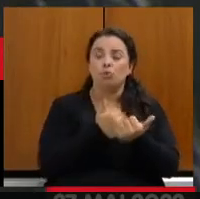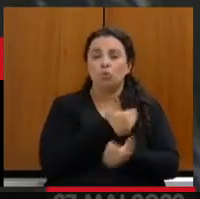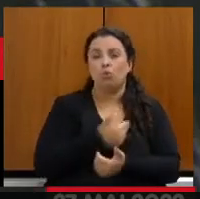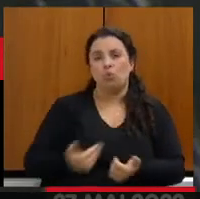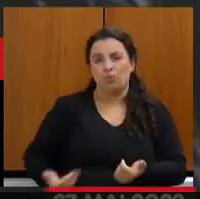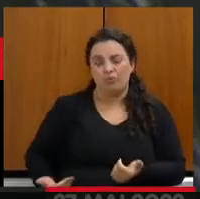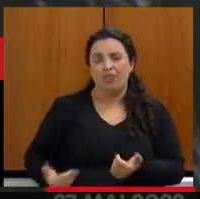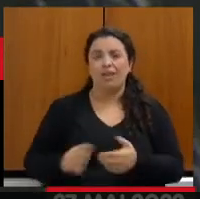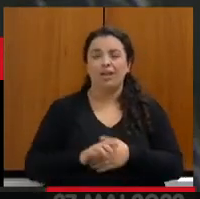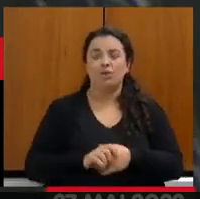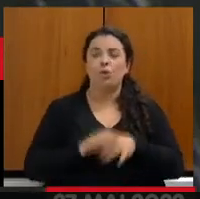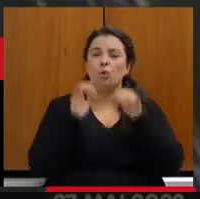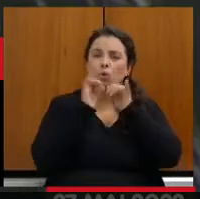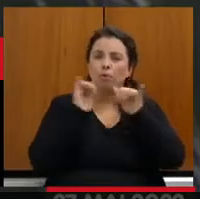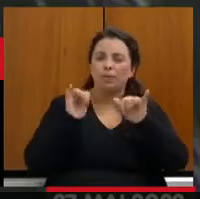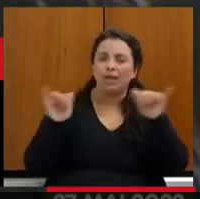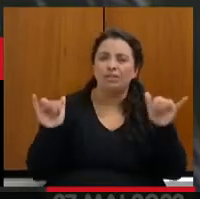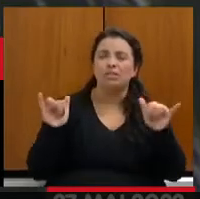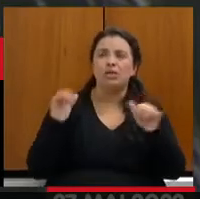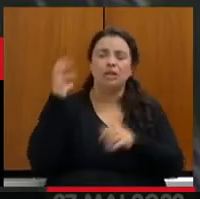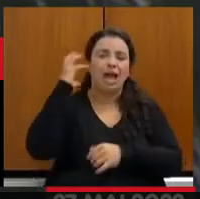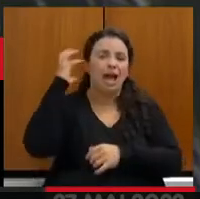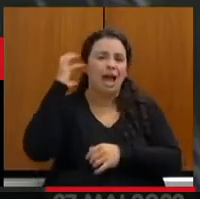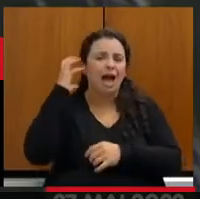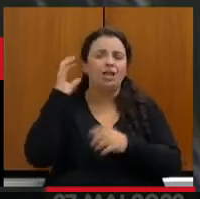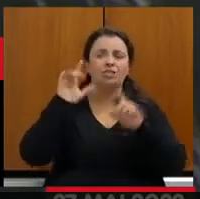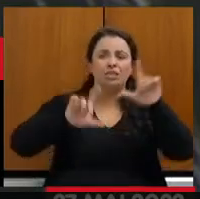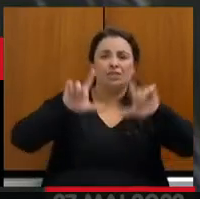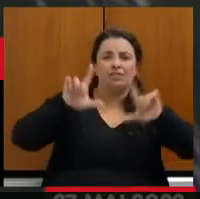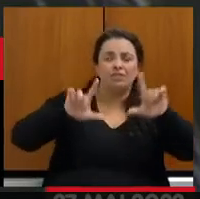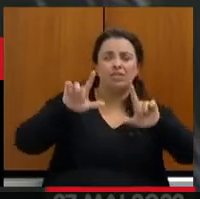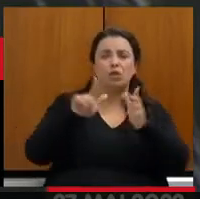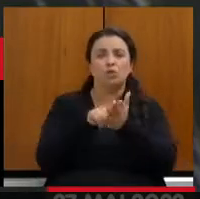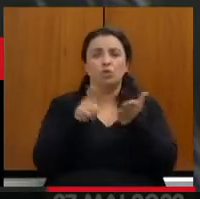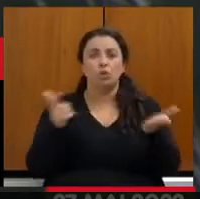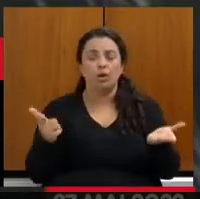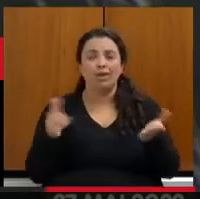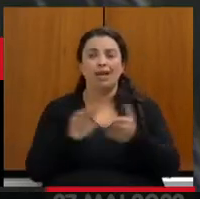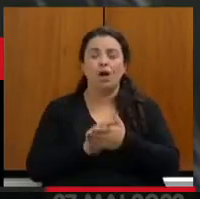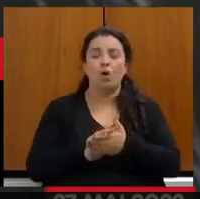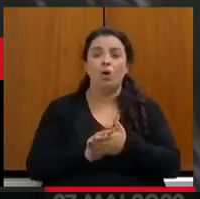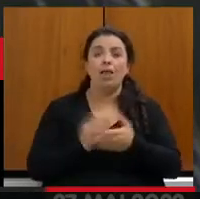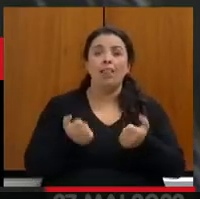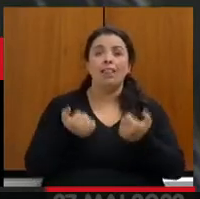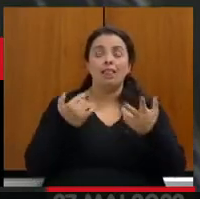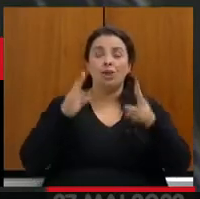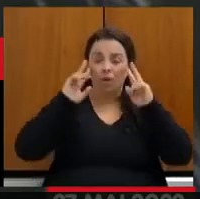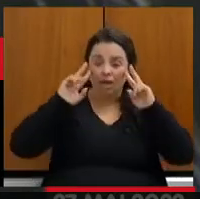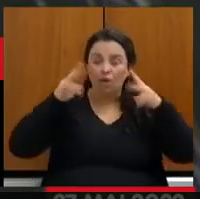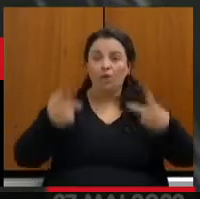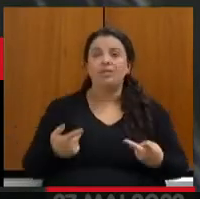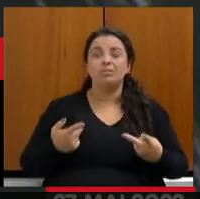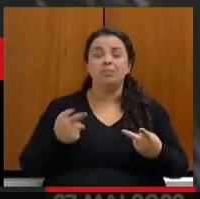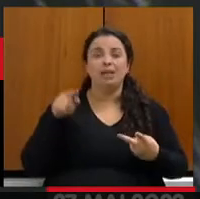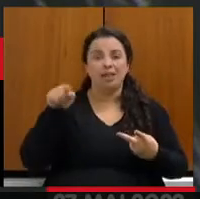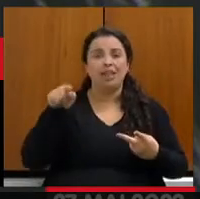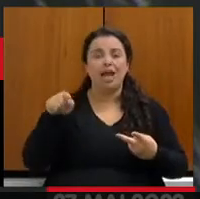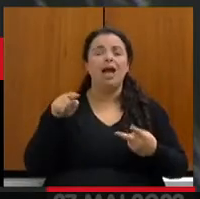com propaganda seja na rádio na televisão nos jornais fazendo a feira ser reconhecida novamente